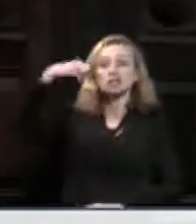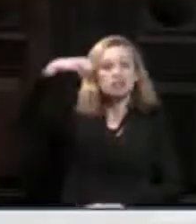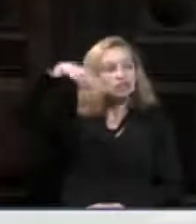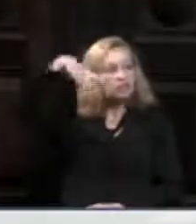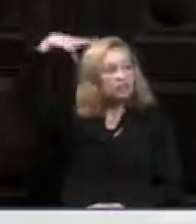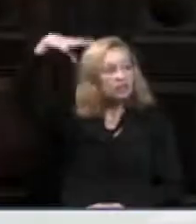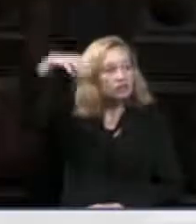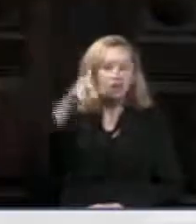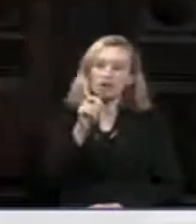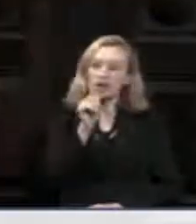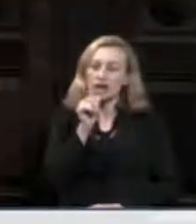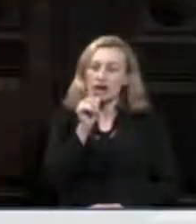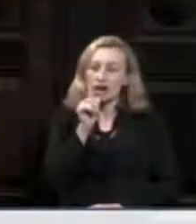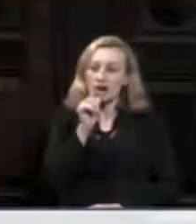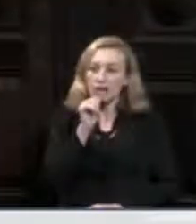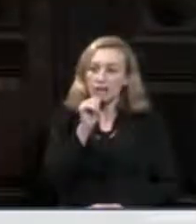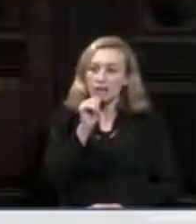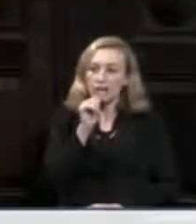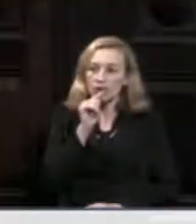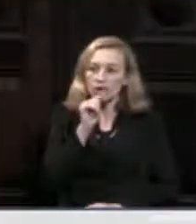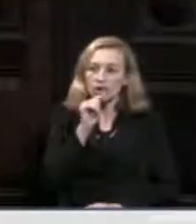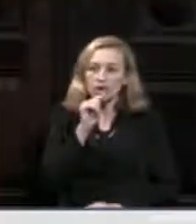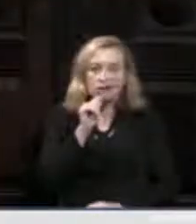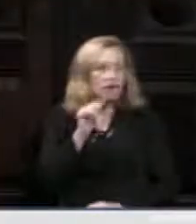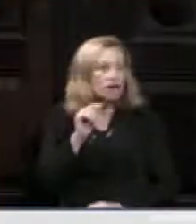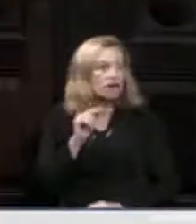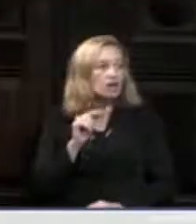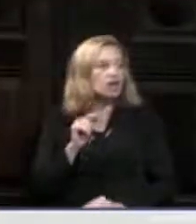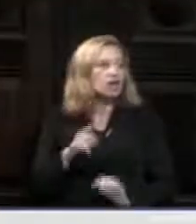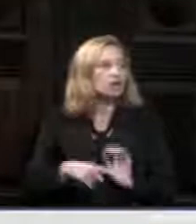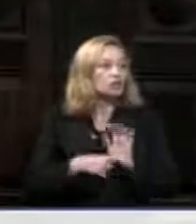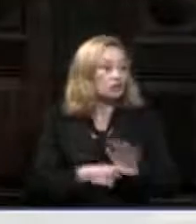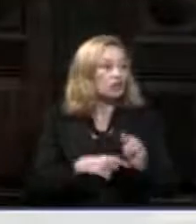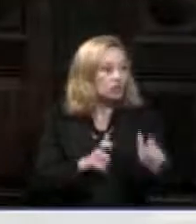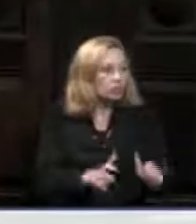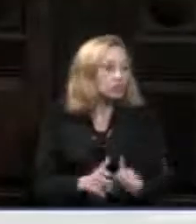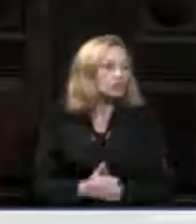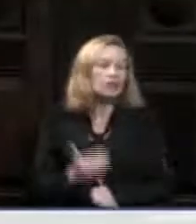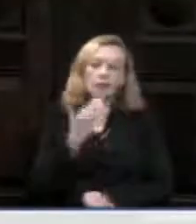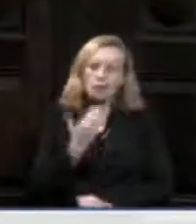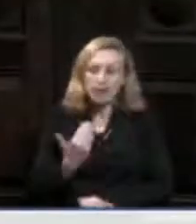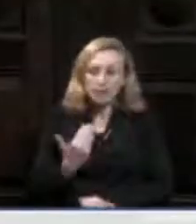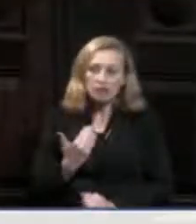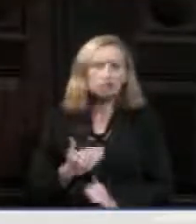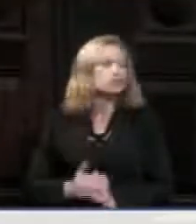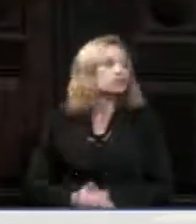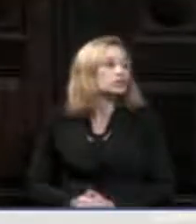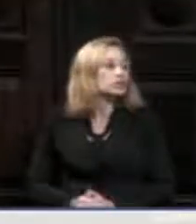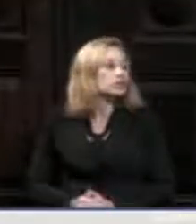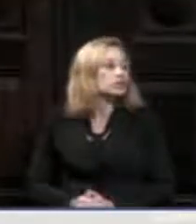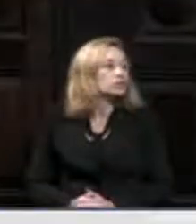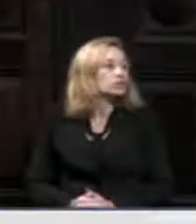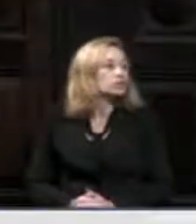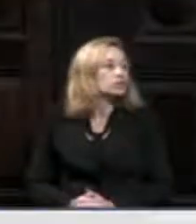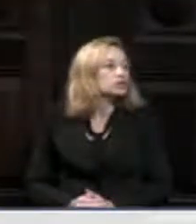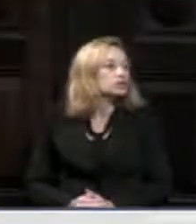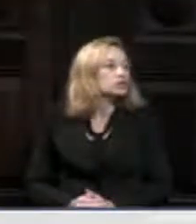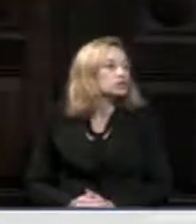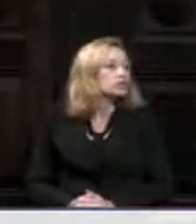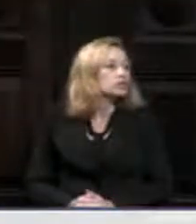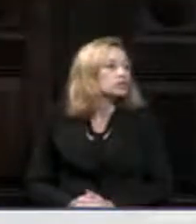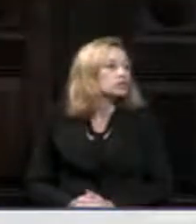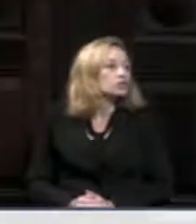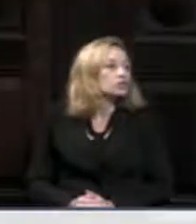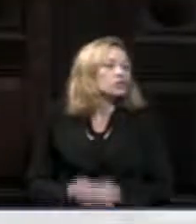levando água e energia para aquela população. Peço, venha Vossa Excelência, para que